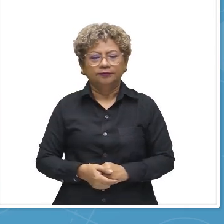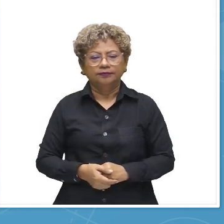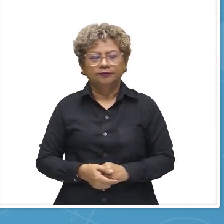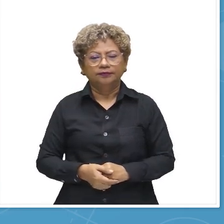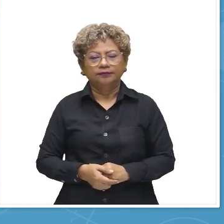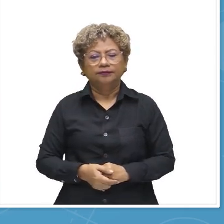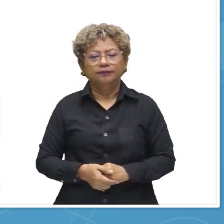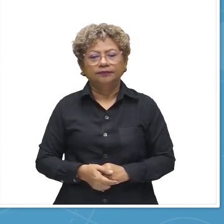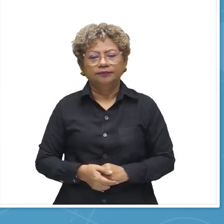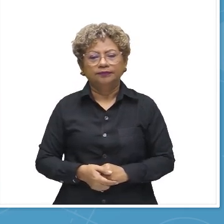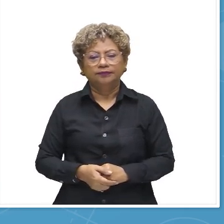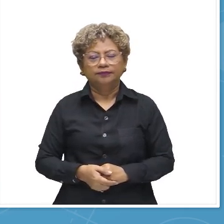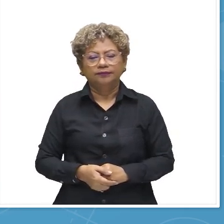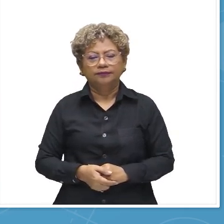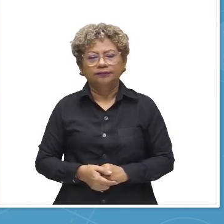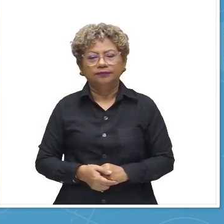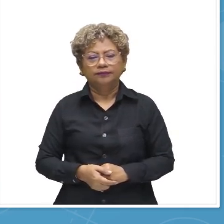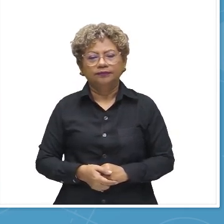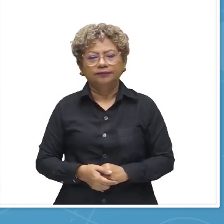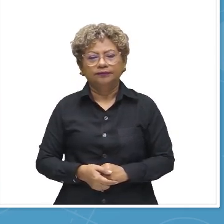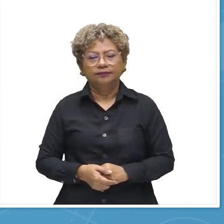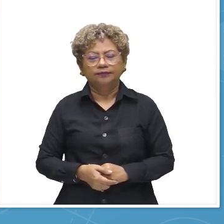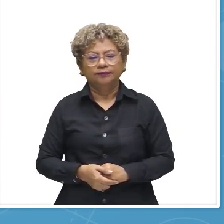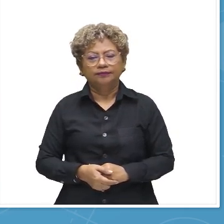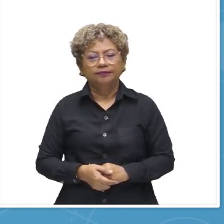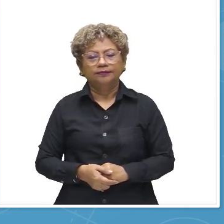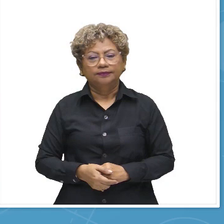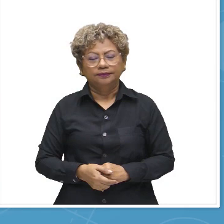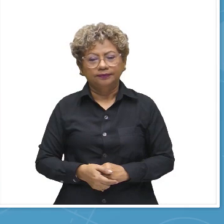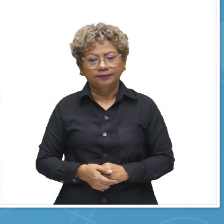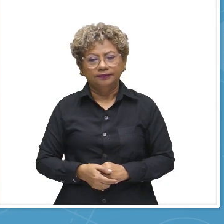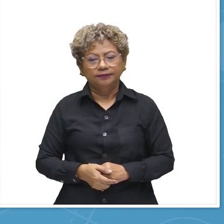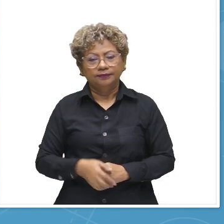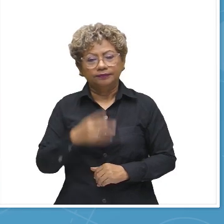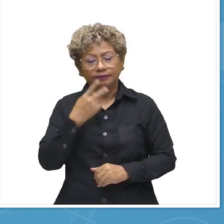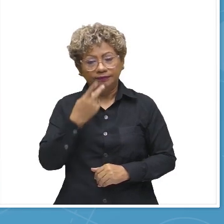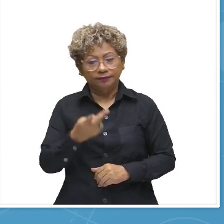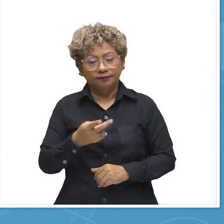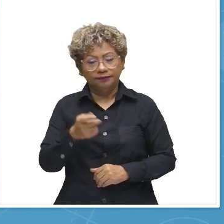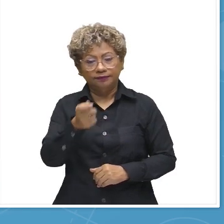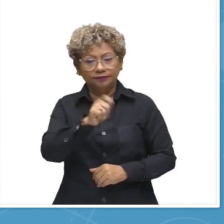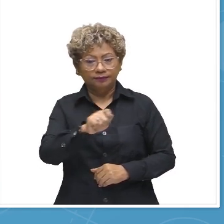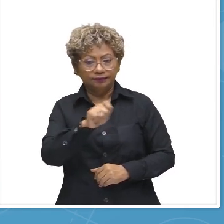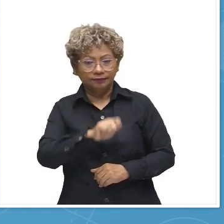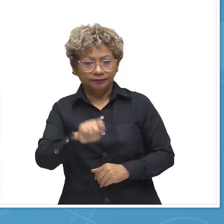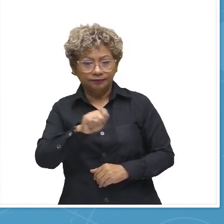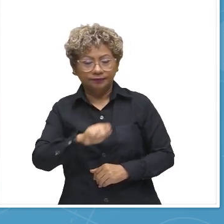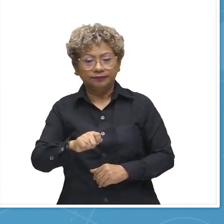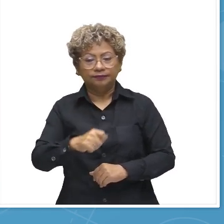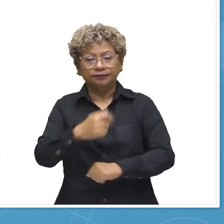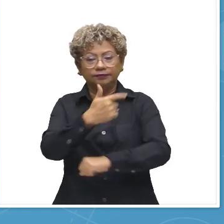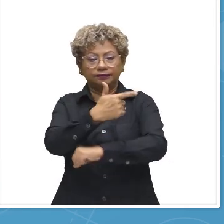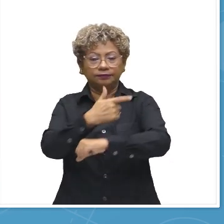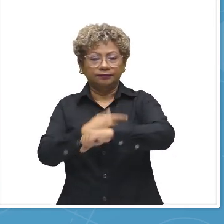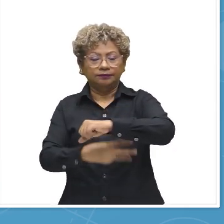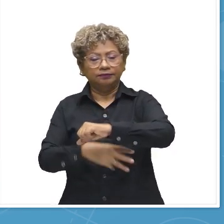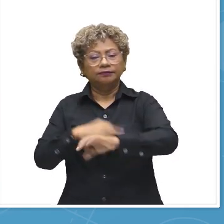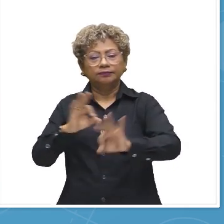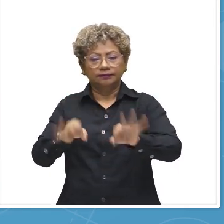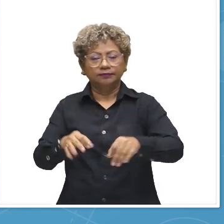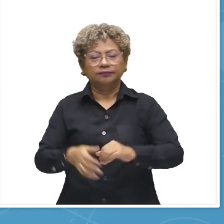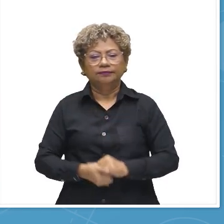3, 4, 5, 6. Então, é um total de 6. Desse total de 6, 4 estão pintadas,